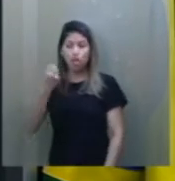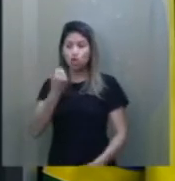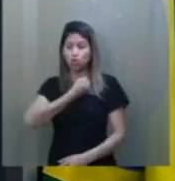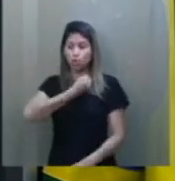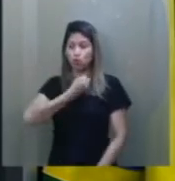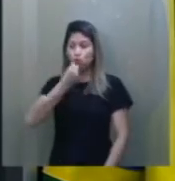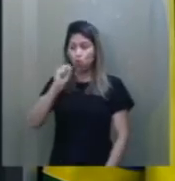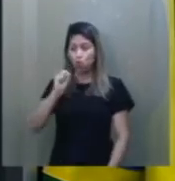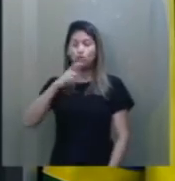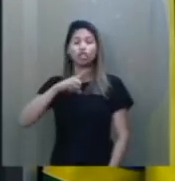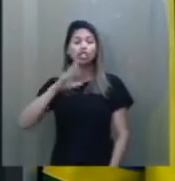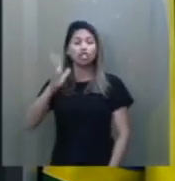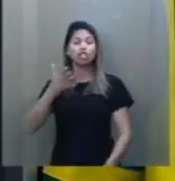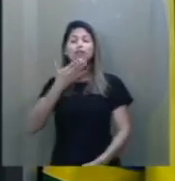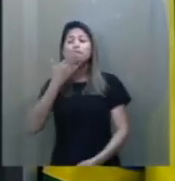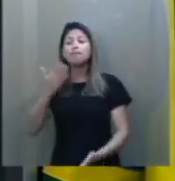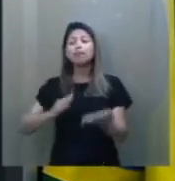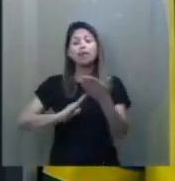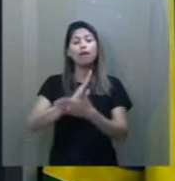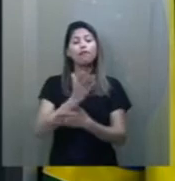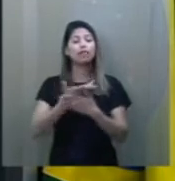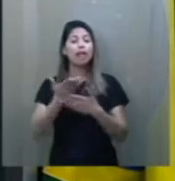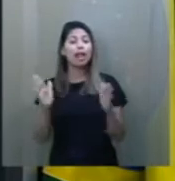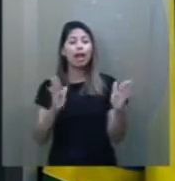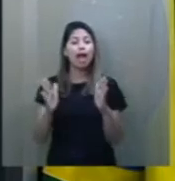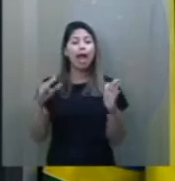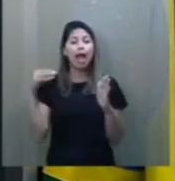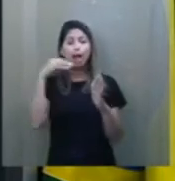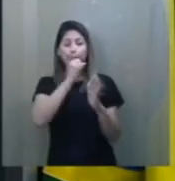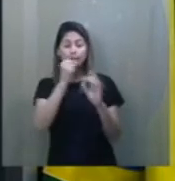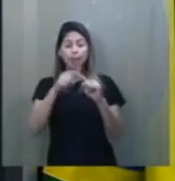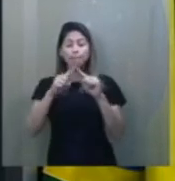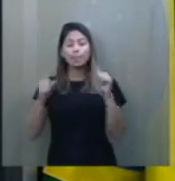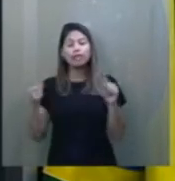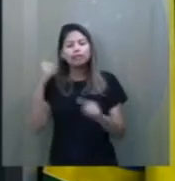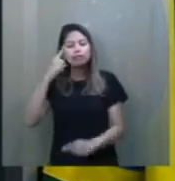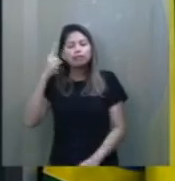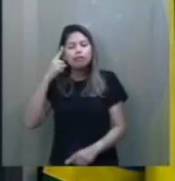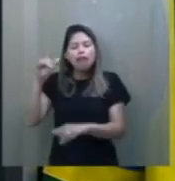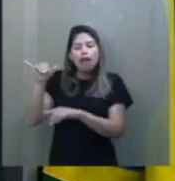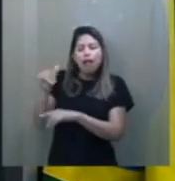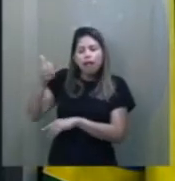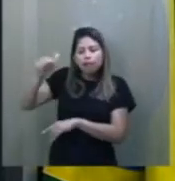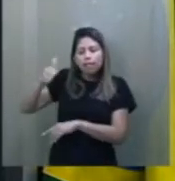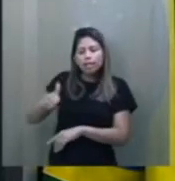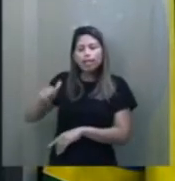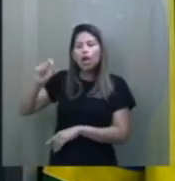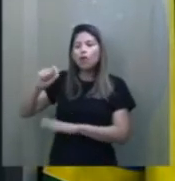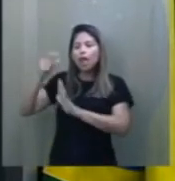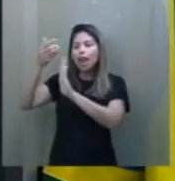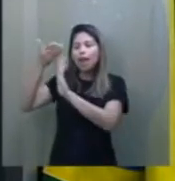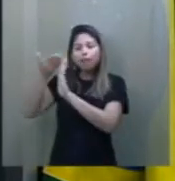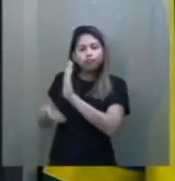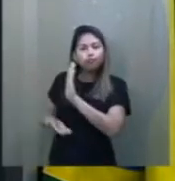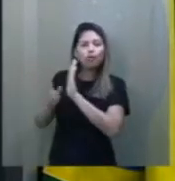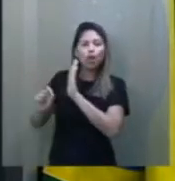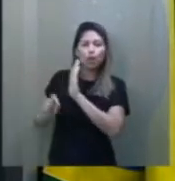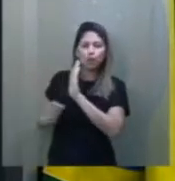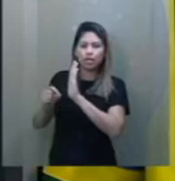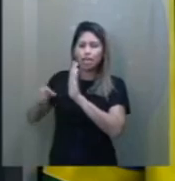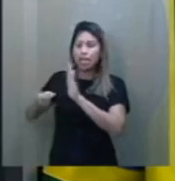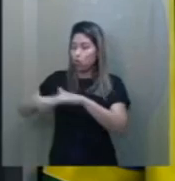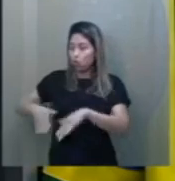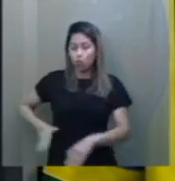diante, a meu ver, na minha avaliação, de uma medida efetiva que reduz lá na ponta, no bolso